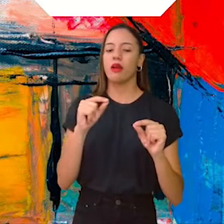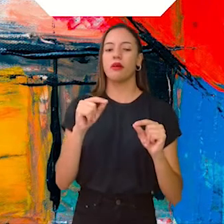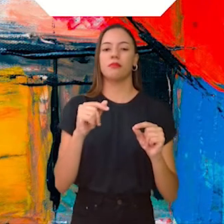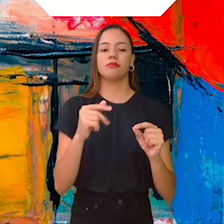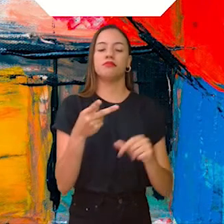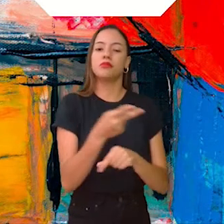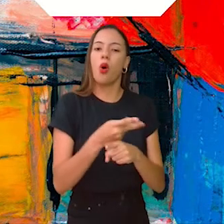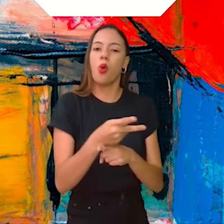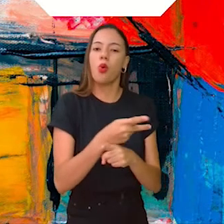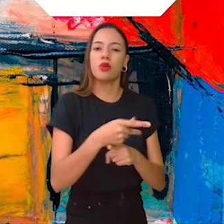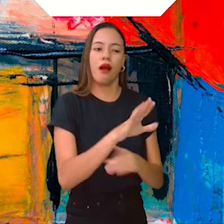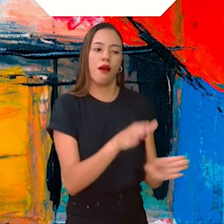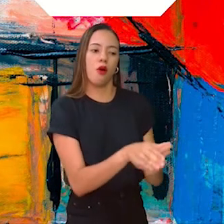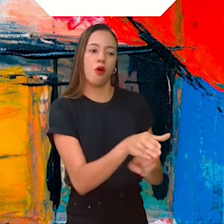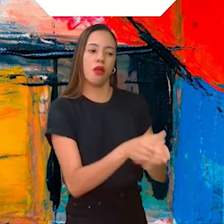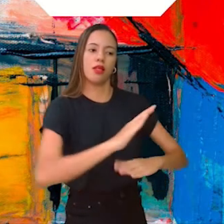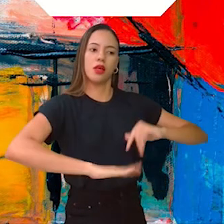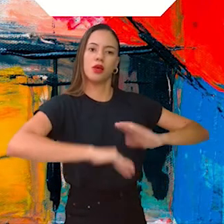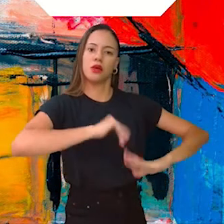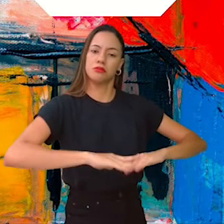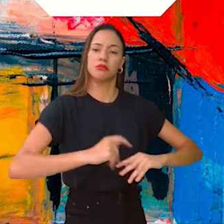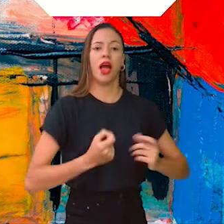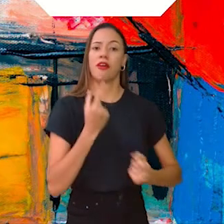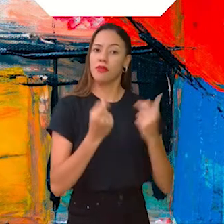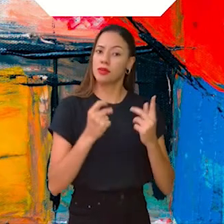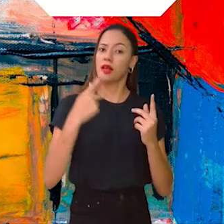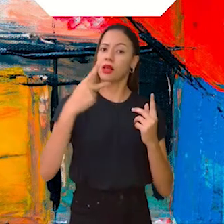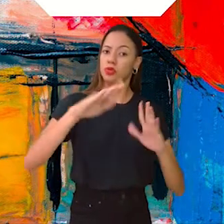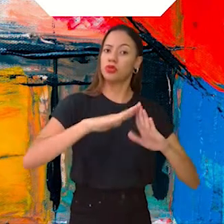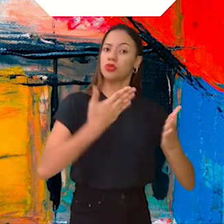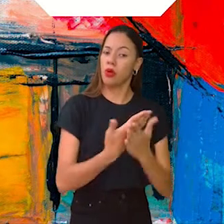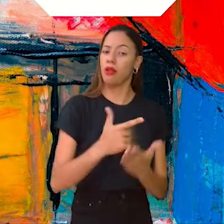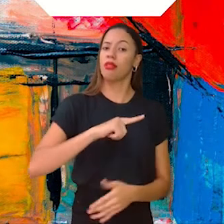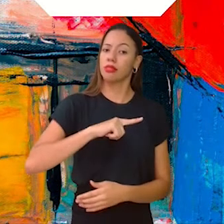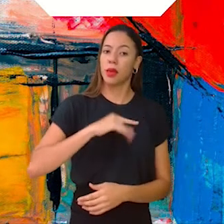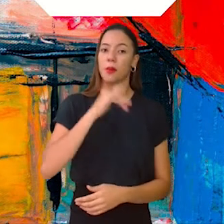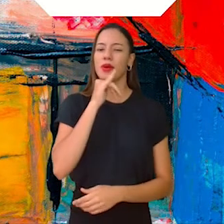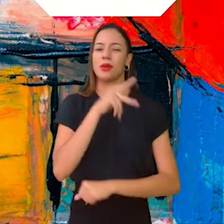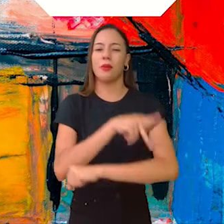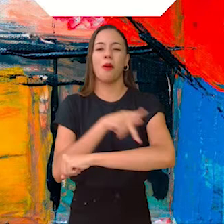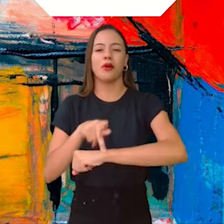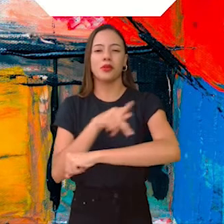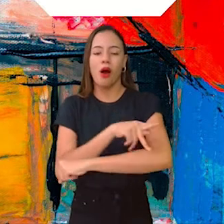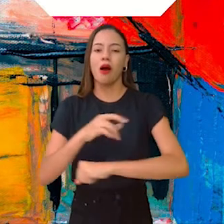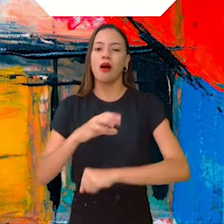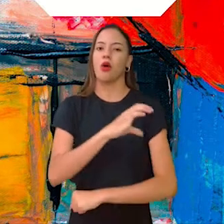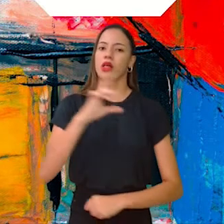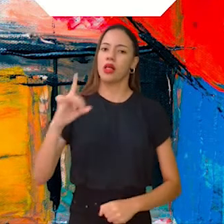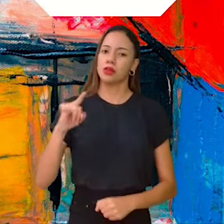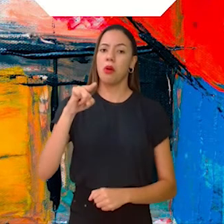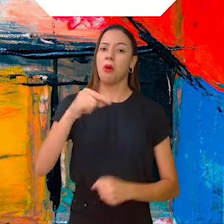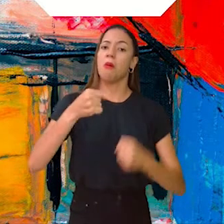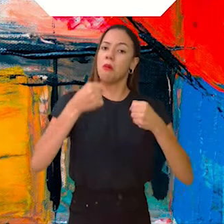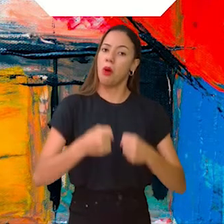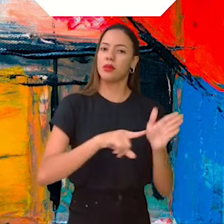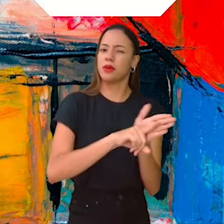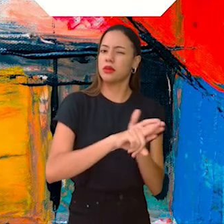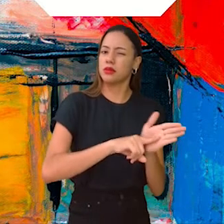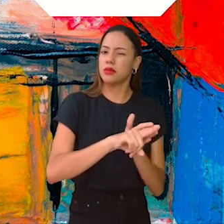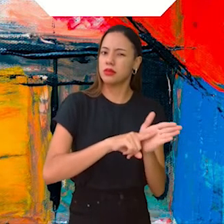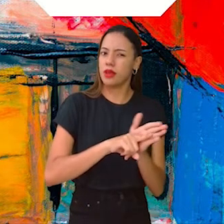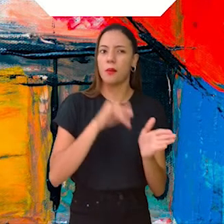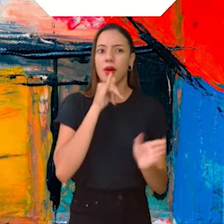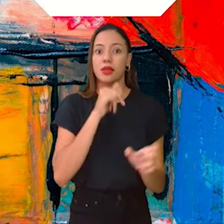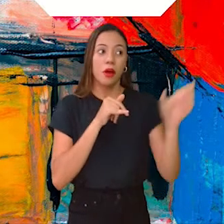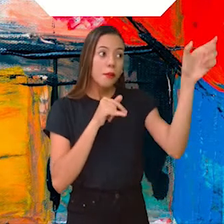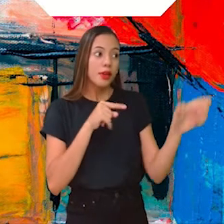profissional. Às vezes, na sua escola pode ter e você não sabe que tem. Tem um pedagogo, tem um coordenador, né? Pode dar uma pesquisadazinha e aquela pessoa